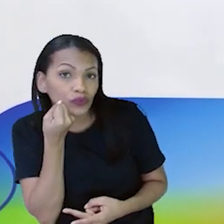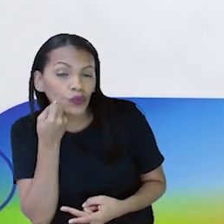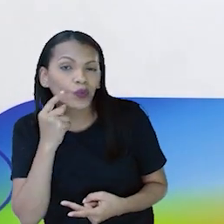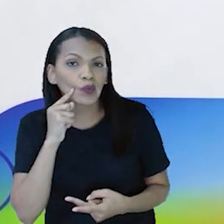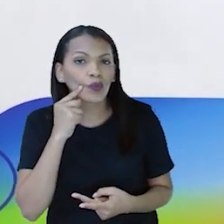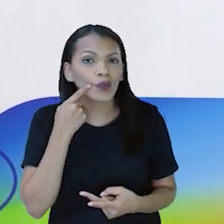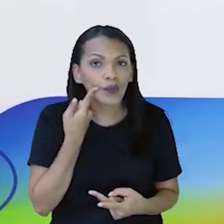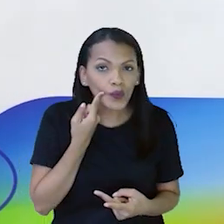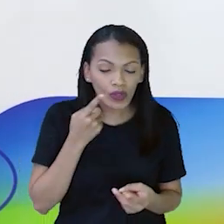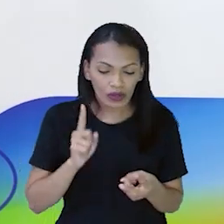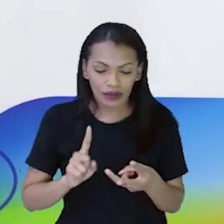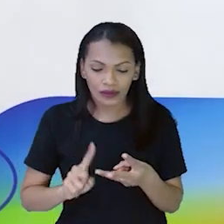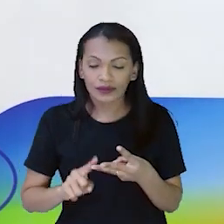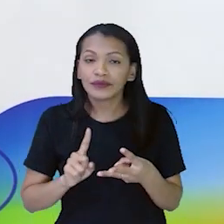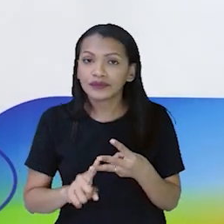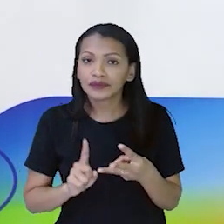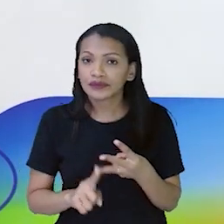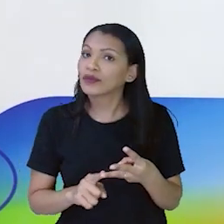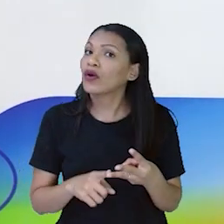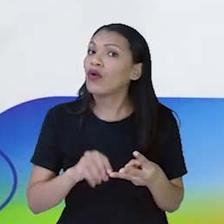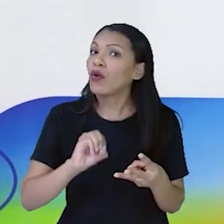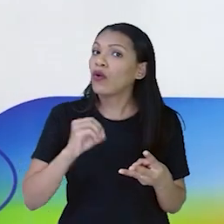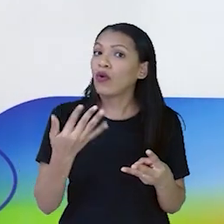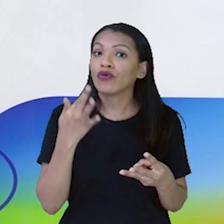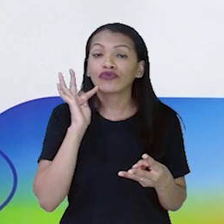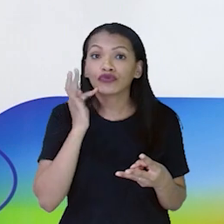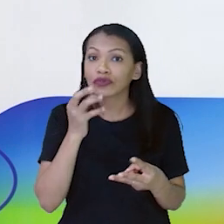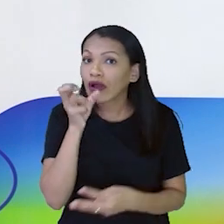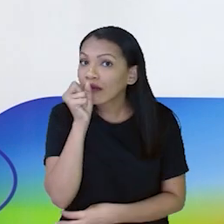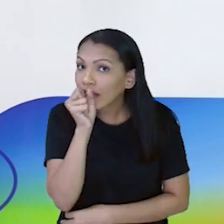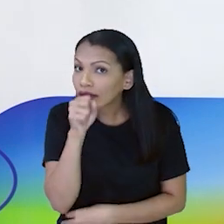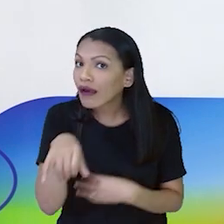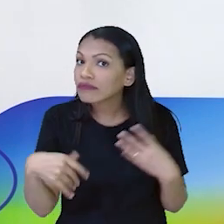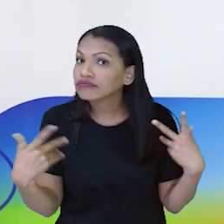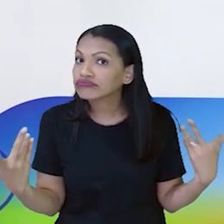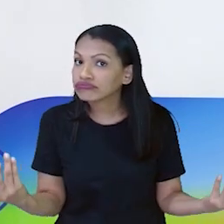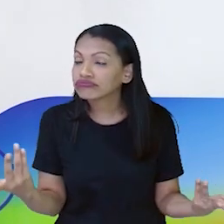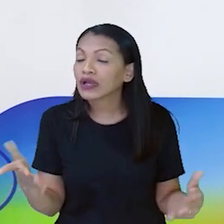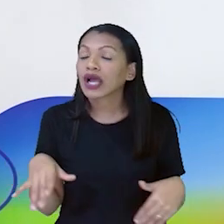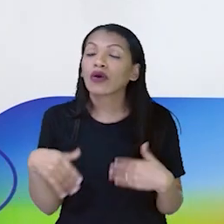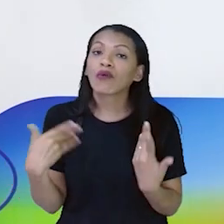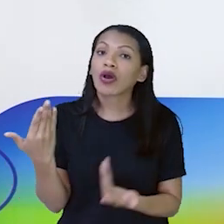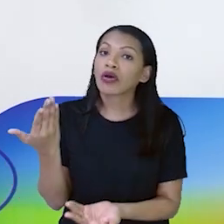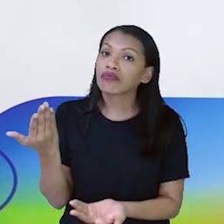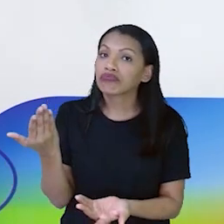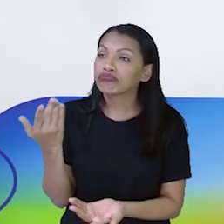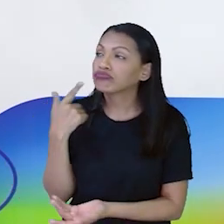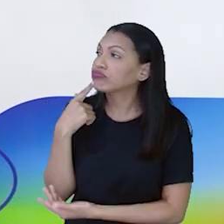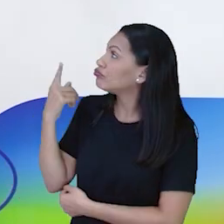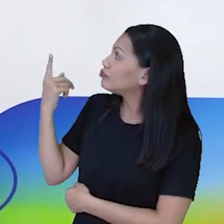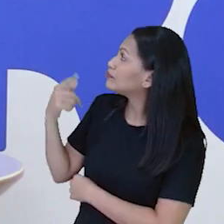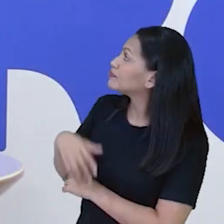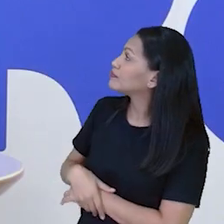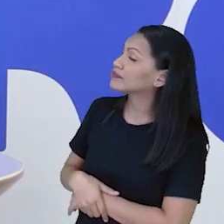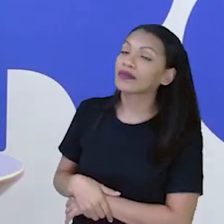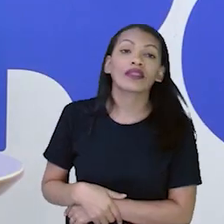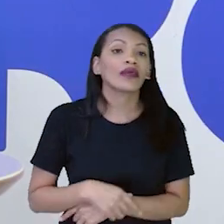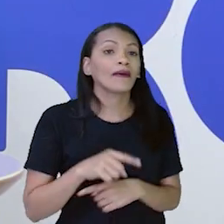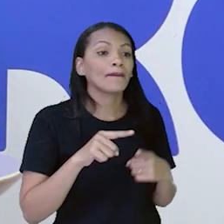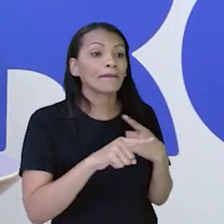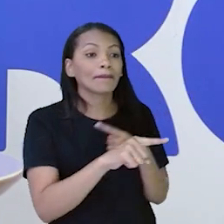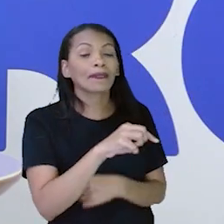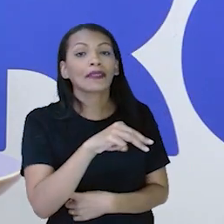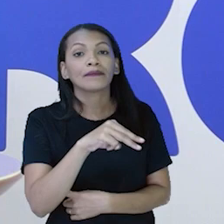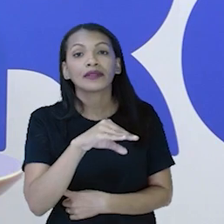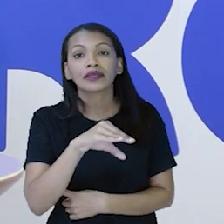3 opções, eles preferiram qual? Conseguiram responder já alguma coisa, professora Abigail? Micaele disse que é